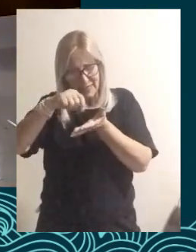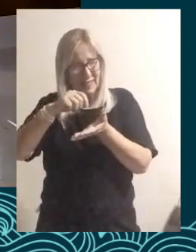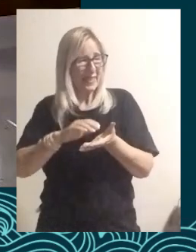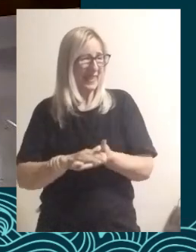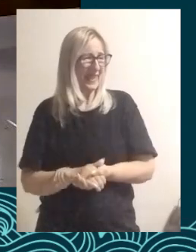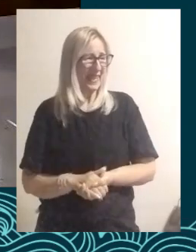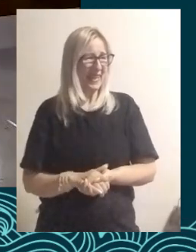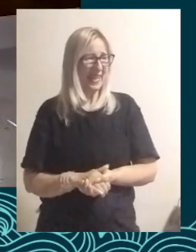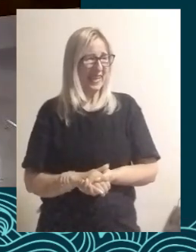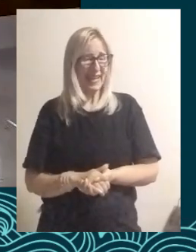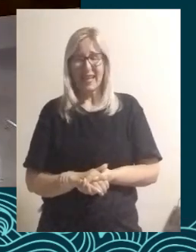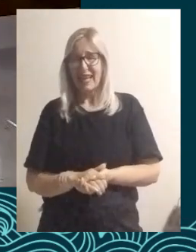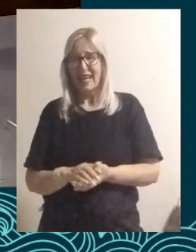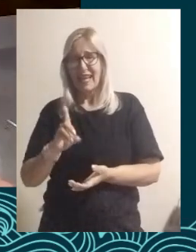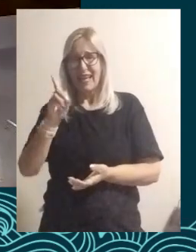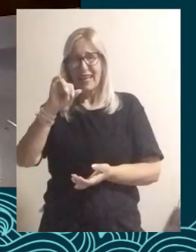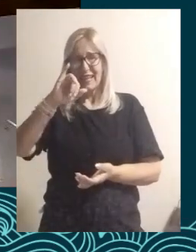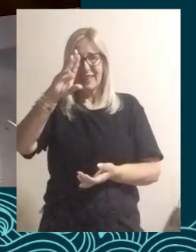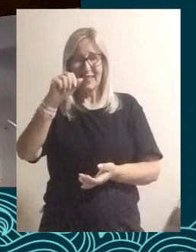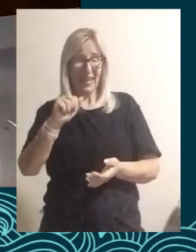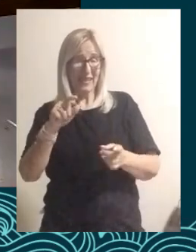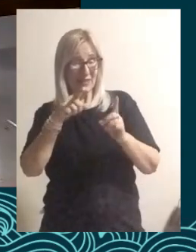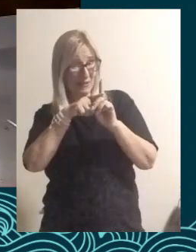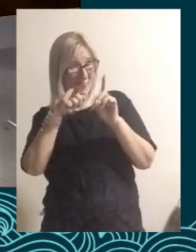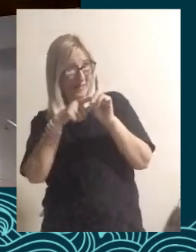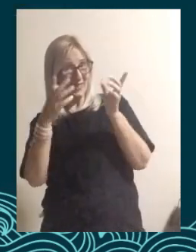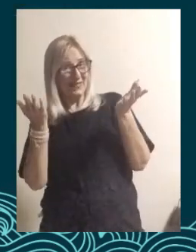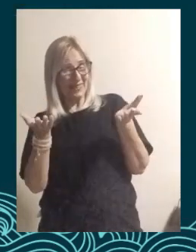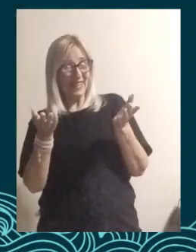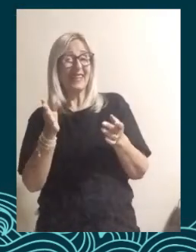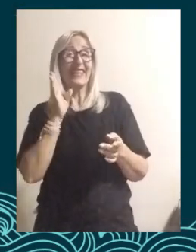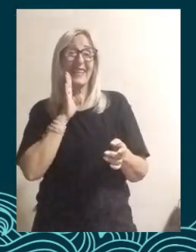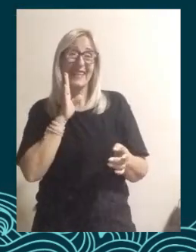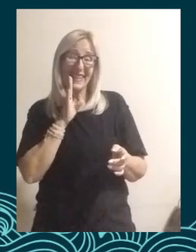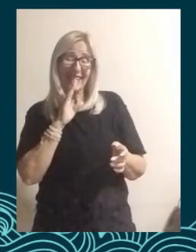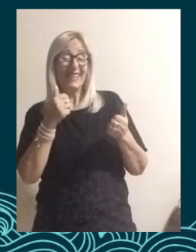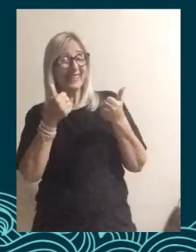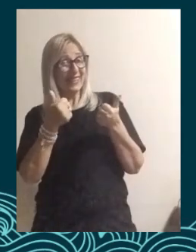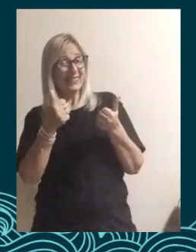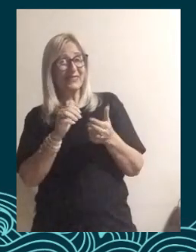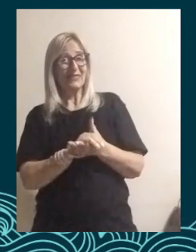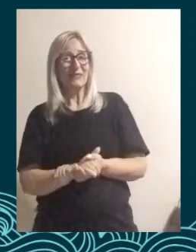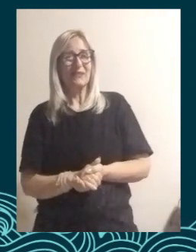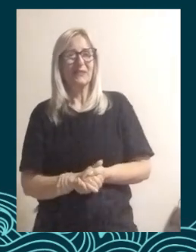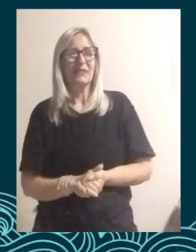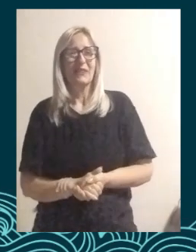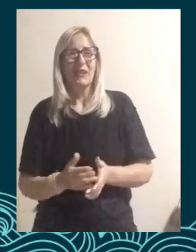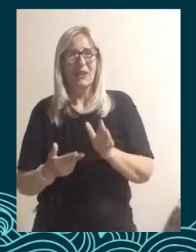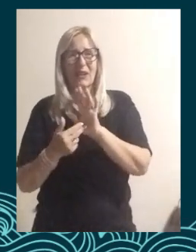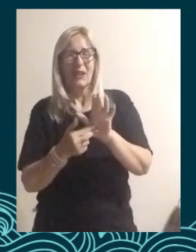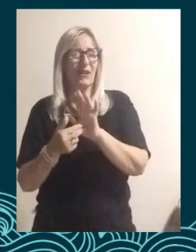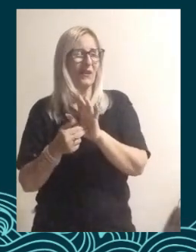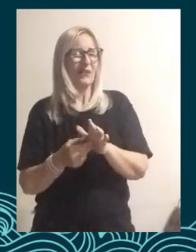escrita criativa. E a maioria delas falou assim: ah, vai ser meu diário da minha gravidez. A gente achou legal também.